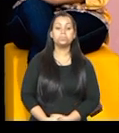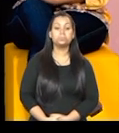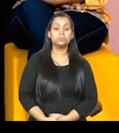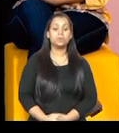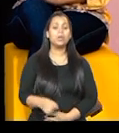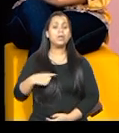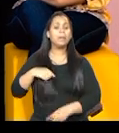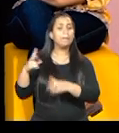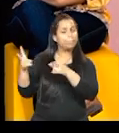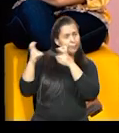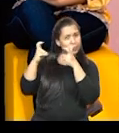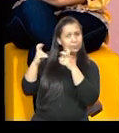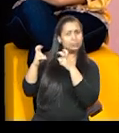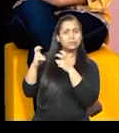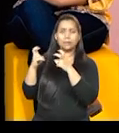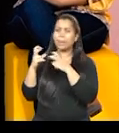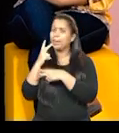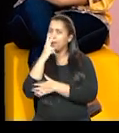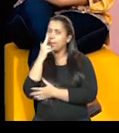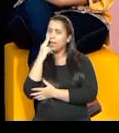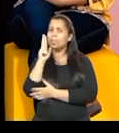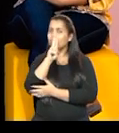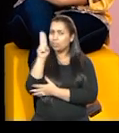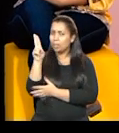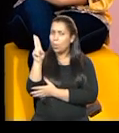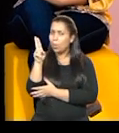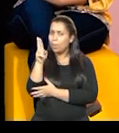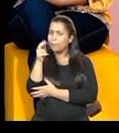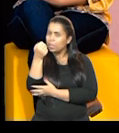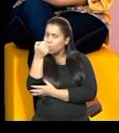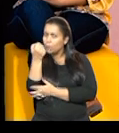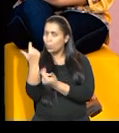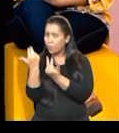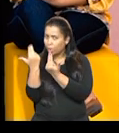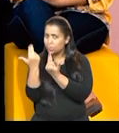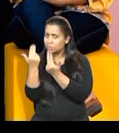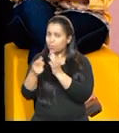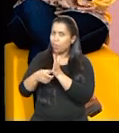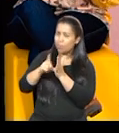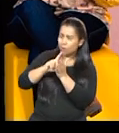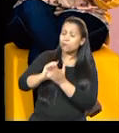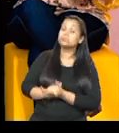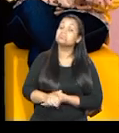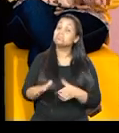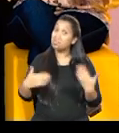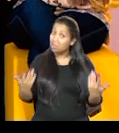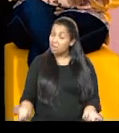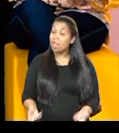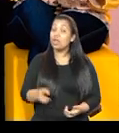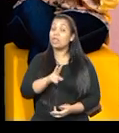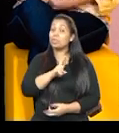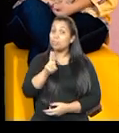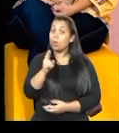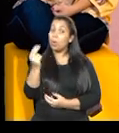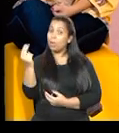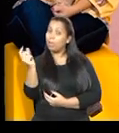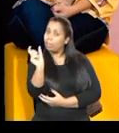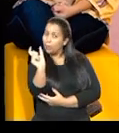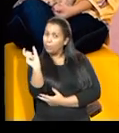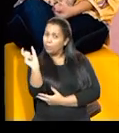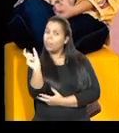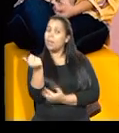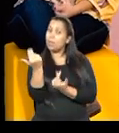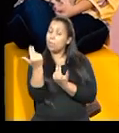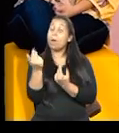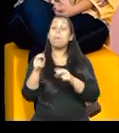Vocês percebem alguma semelhança entre o sobrenome deste autor e do anterior? Eles têm o mesmo sobrenome, pois eles são